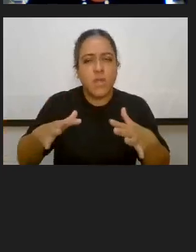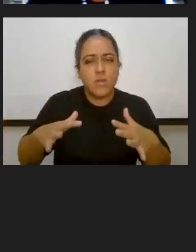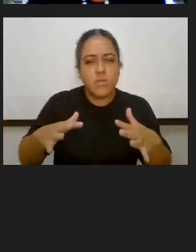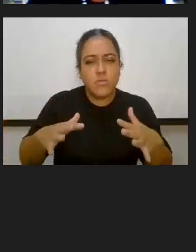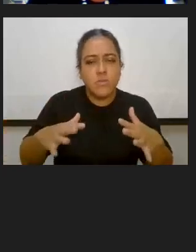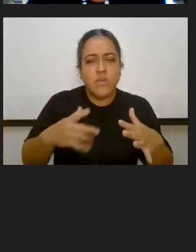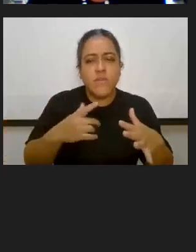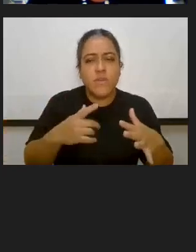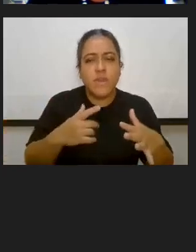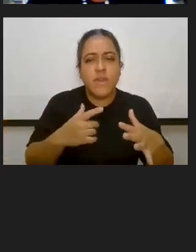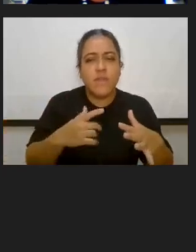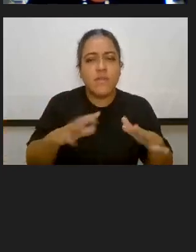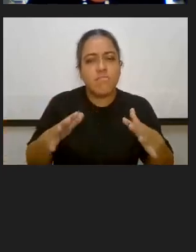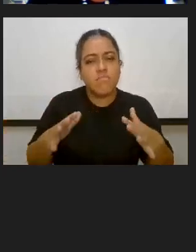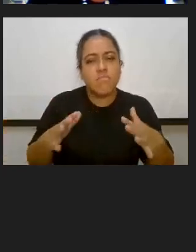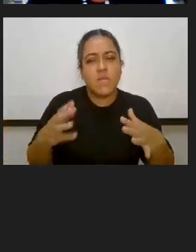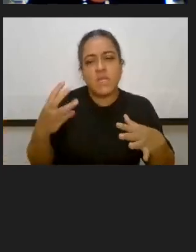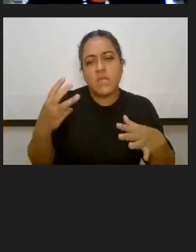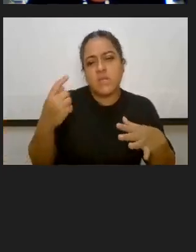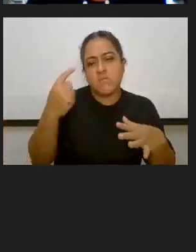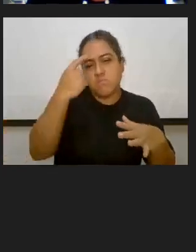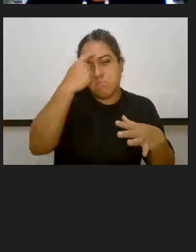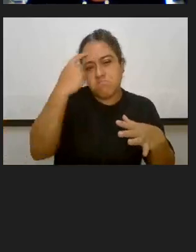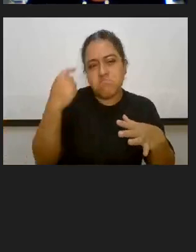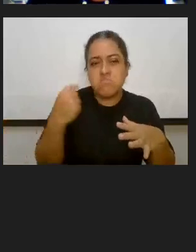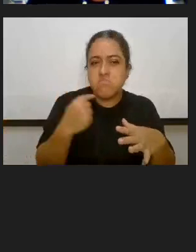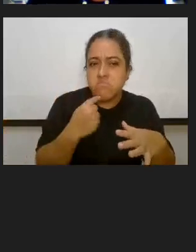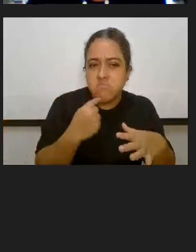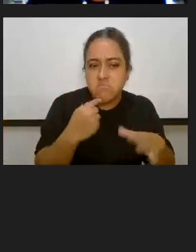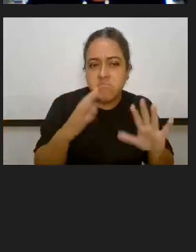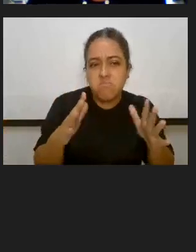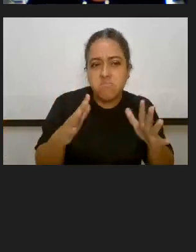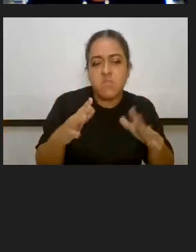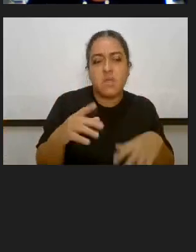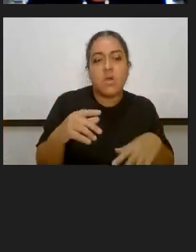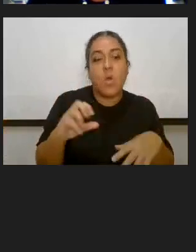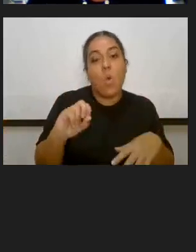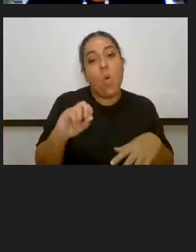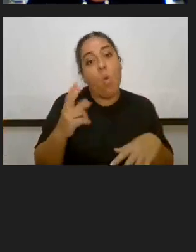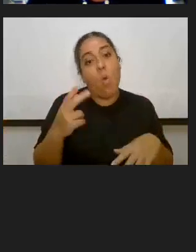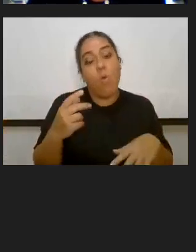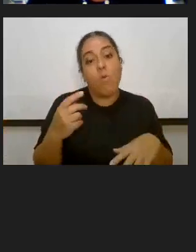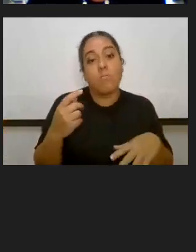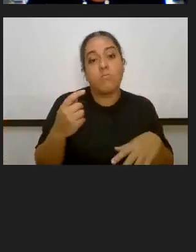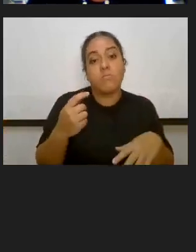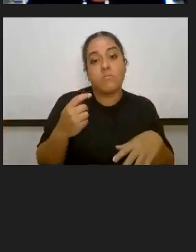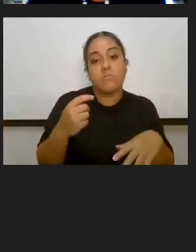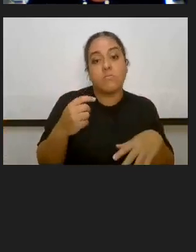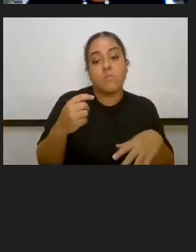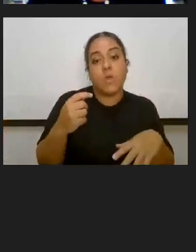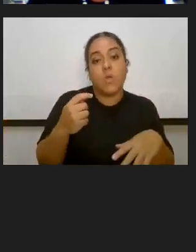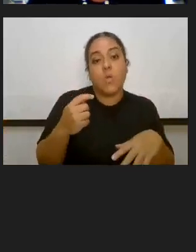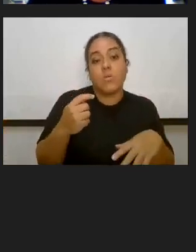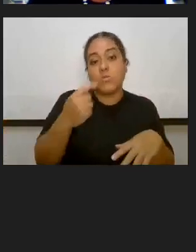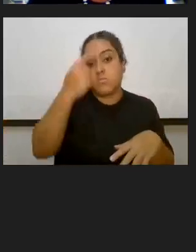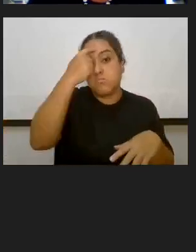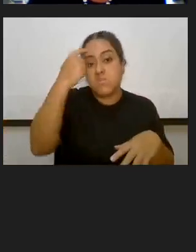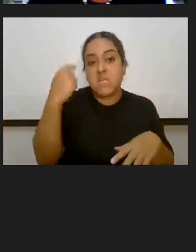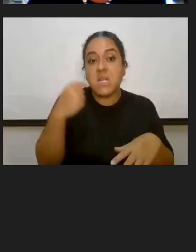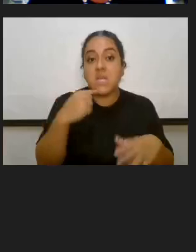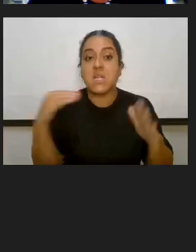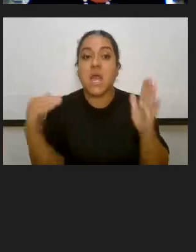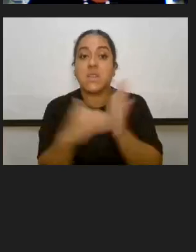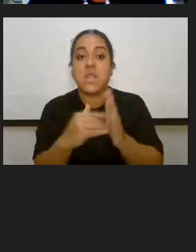até mais ou menos 30 minutos, e de 30 ou mais de 60 minutos, a gente tem